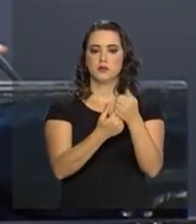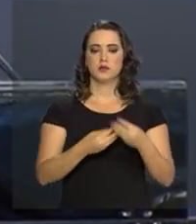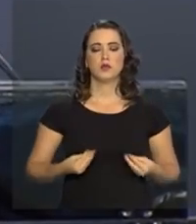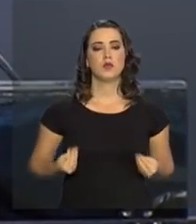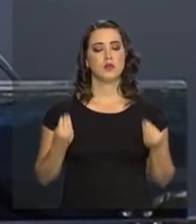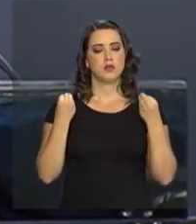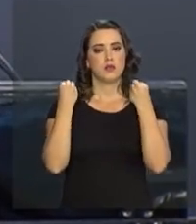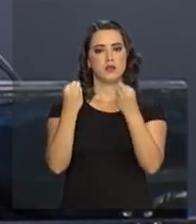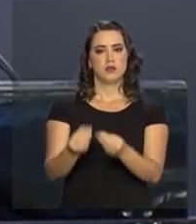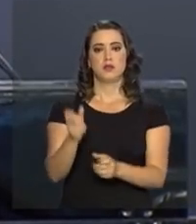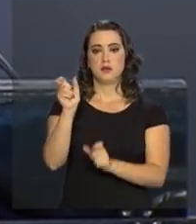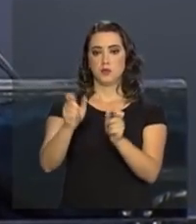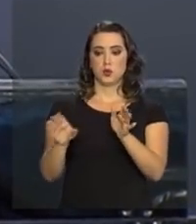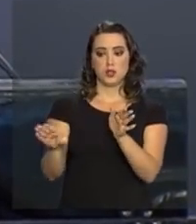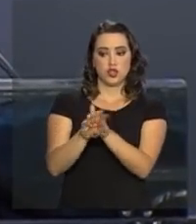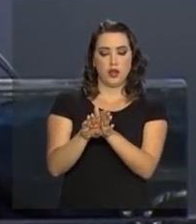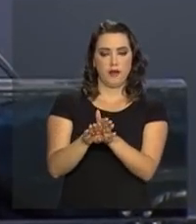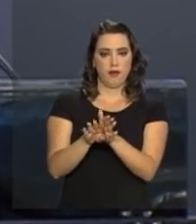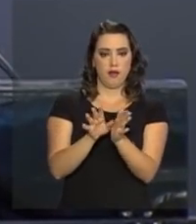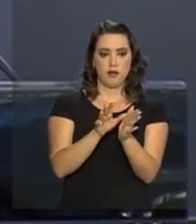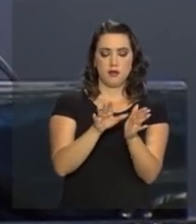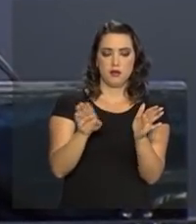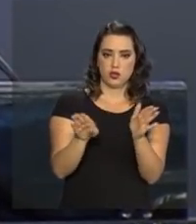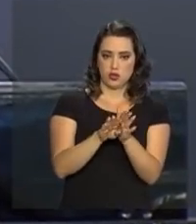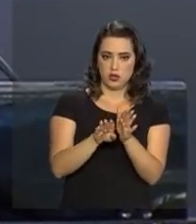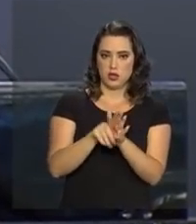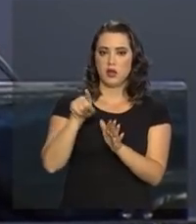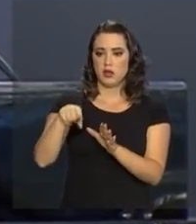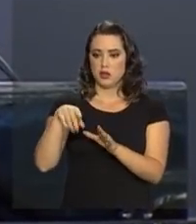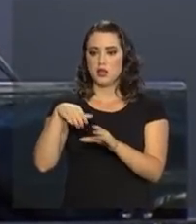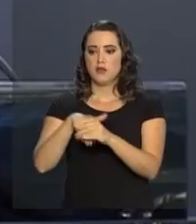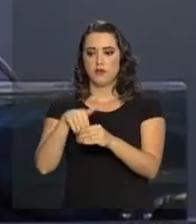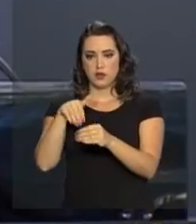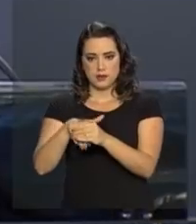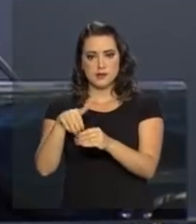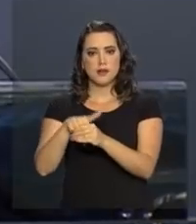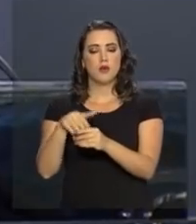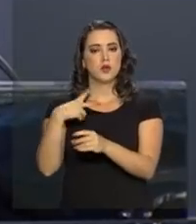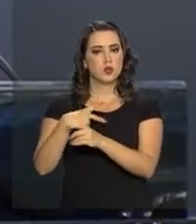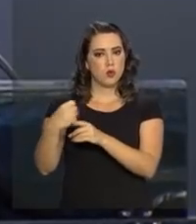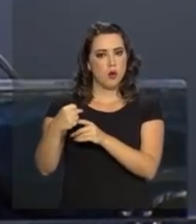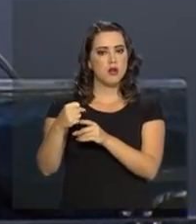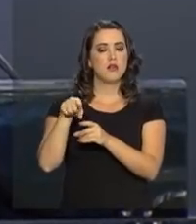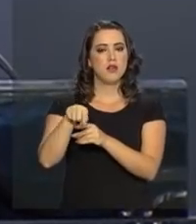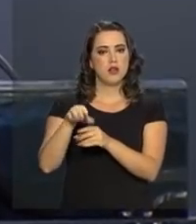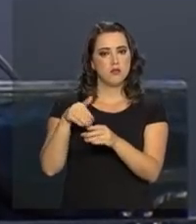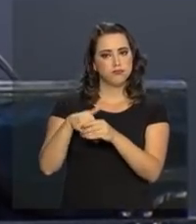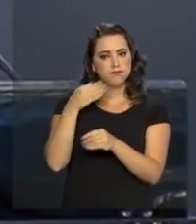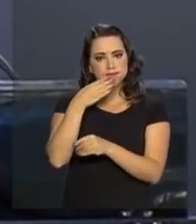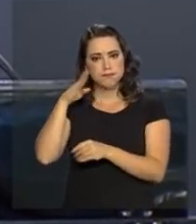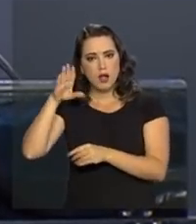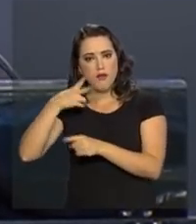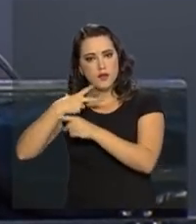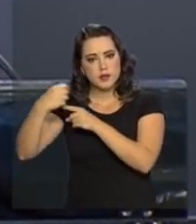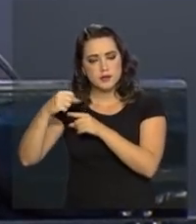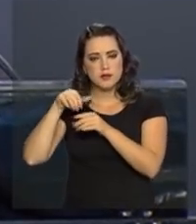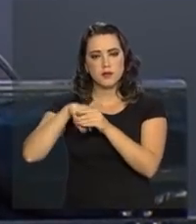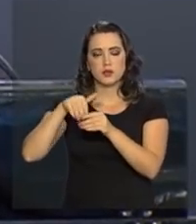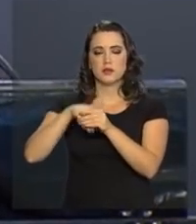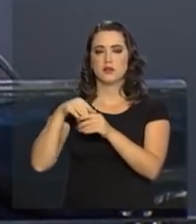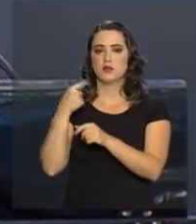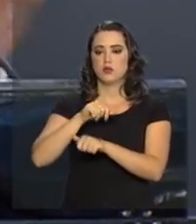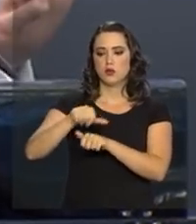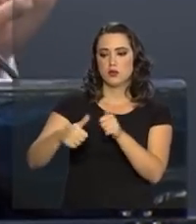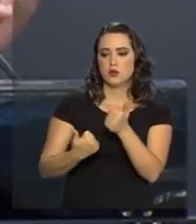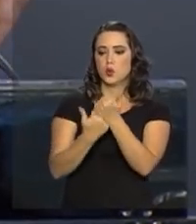Transmitindo àqueles que chegam, àqueles que foram eleitos soberanamente pela vontade popular, nós estamos